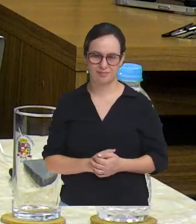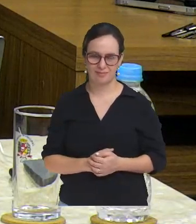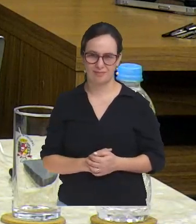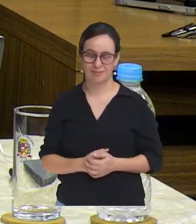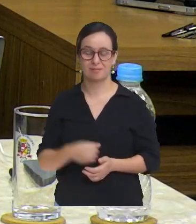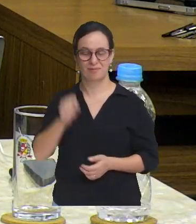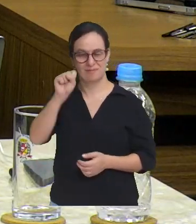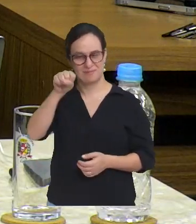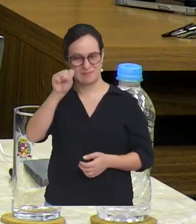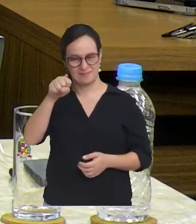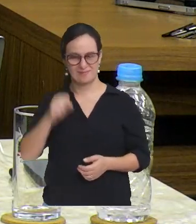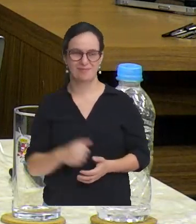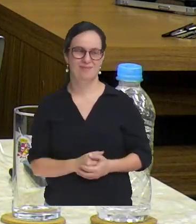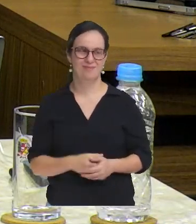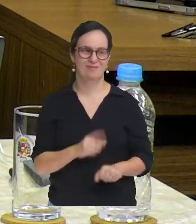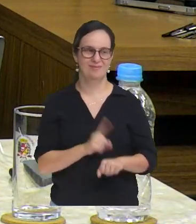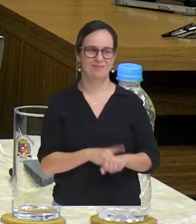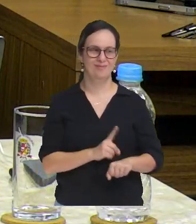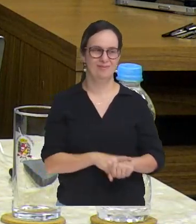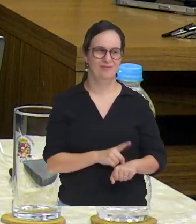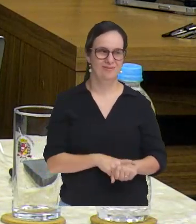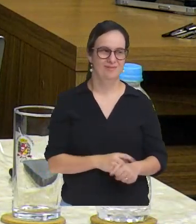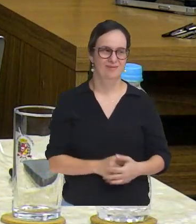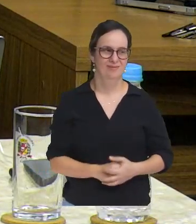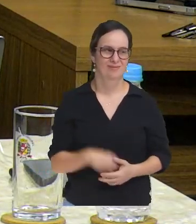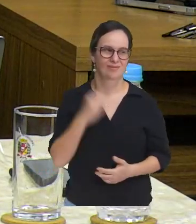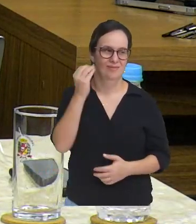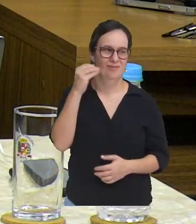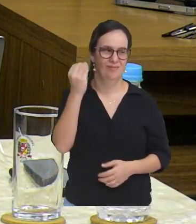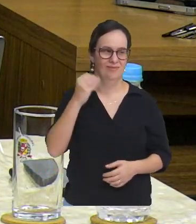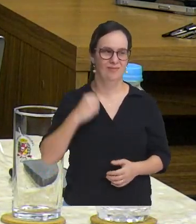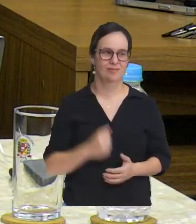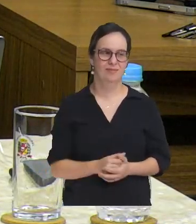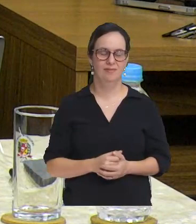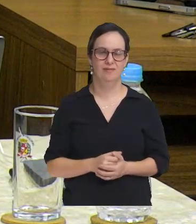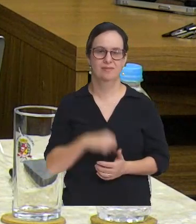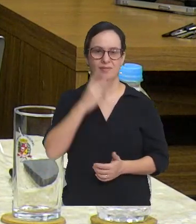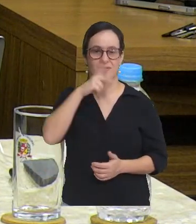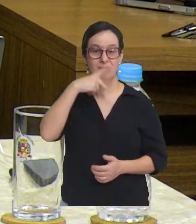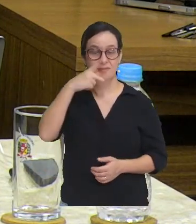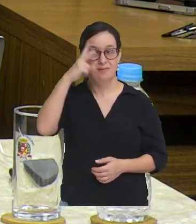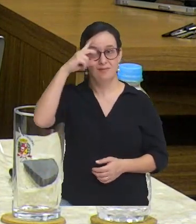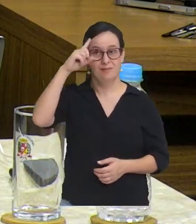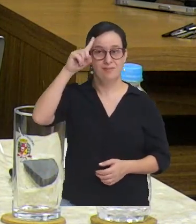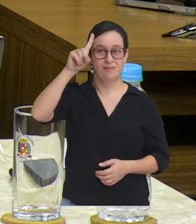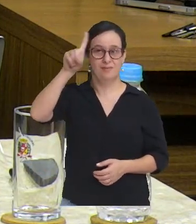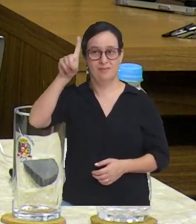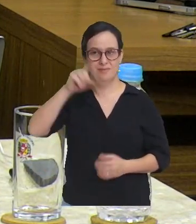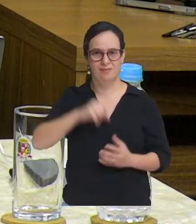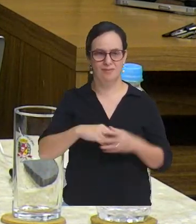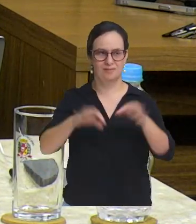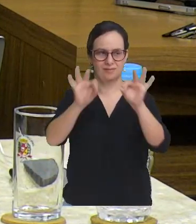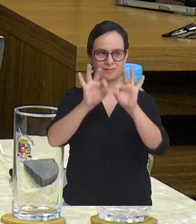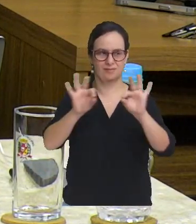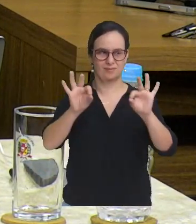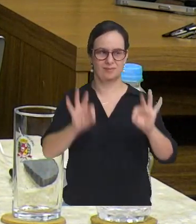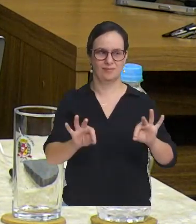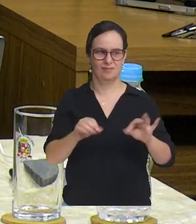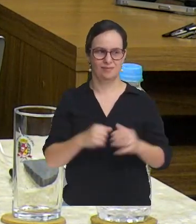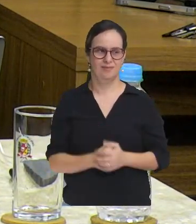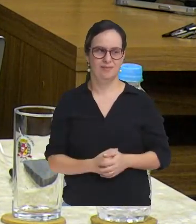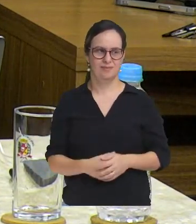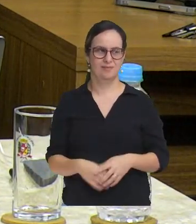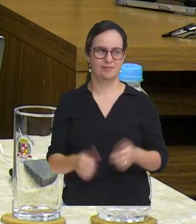no momento no qual o senhor estava explanando aí as suas ideias, né, os seus projetos, né, para a Câmara, estava incluído aí,